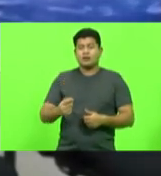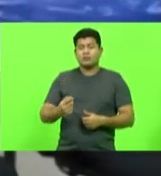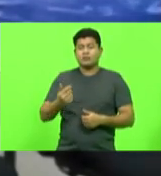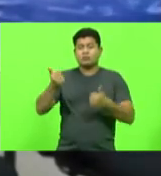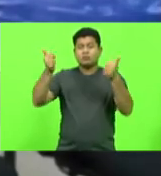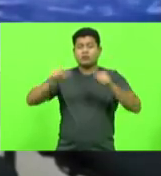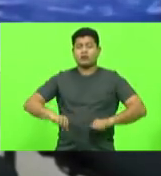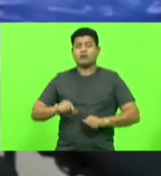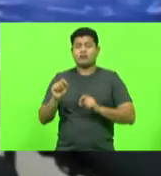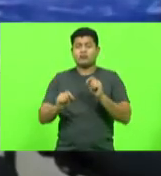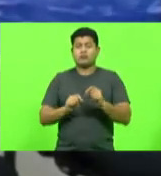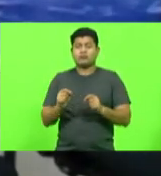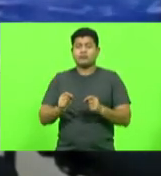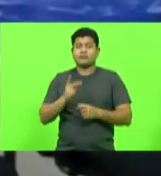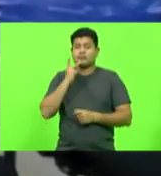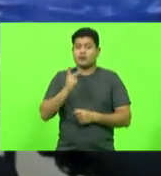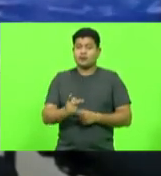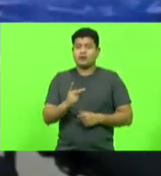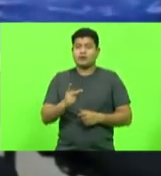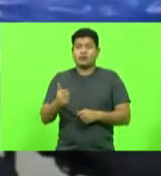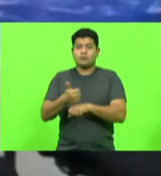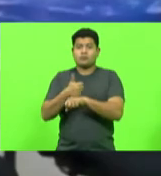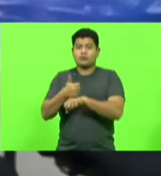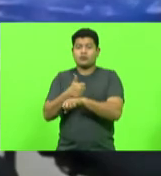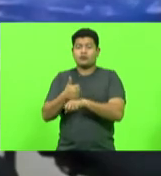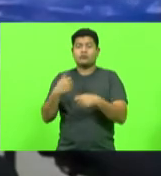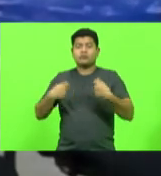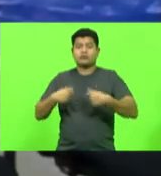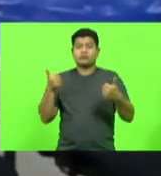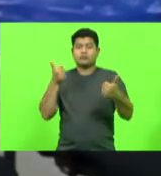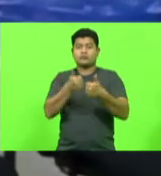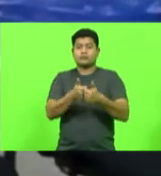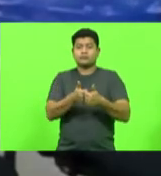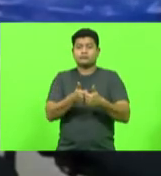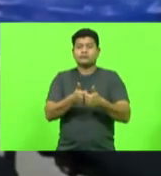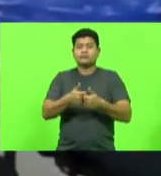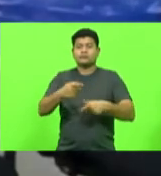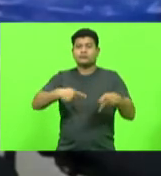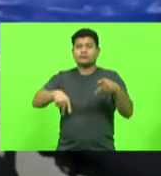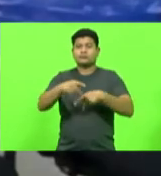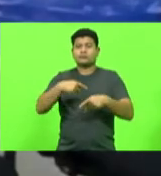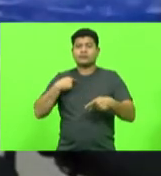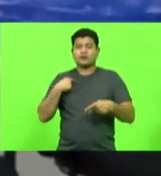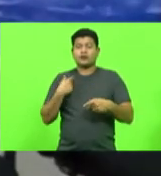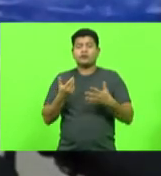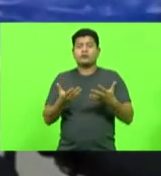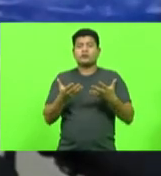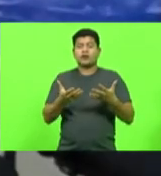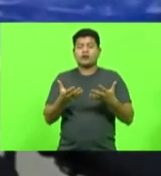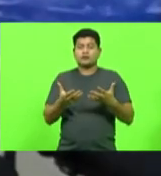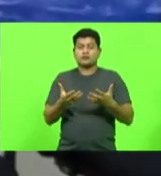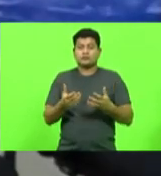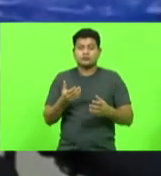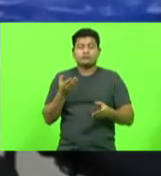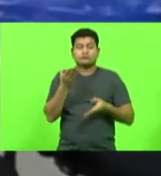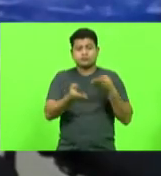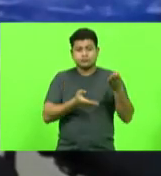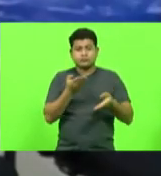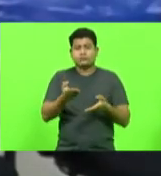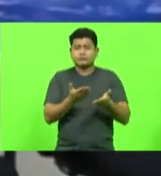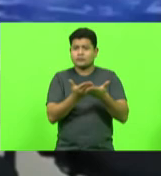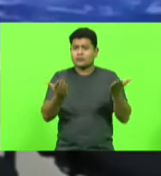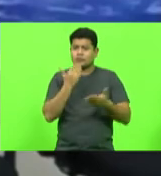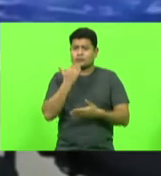dizer que os profissionais eles precisam estar perto da população e suficientes para poder atender essas demandas da população e das famílias